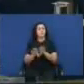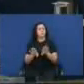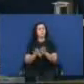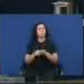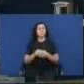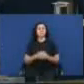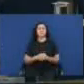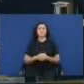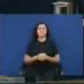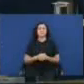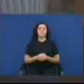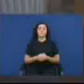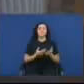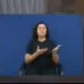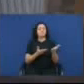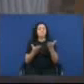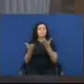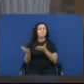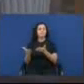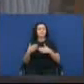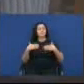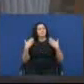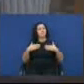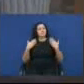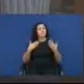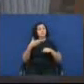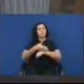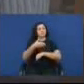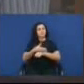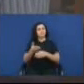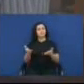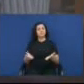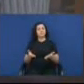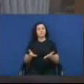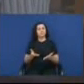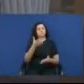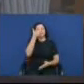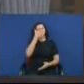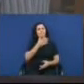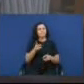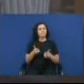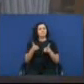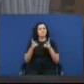Marcelo. Seja bem-vindo. Alegria recebê-lo também. A fisionomia